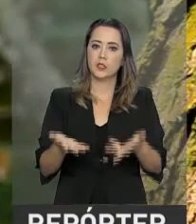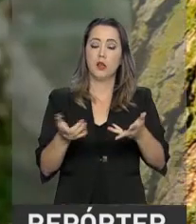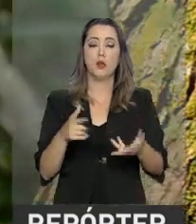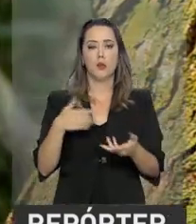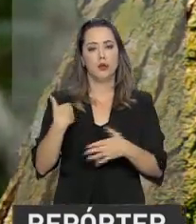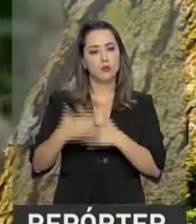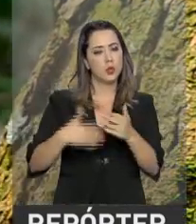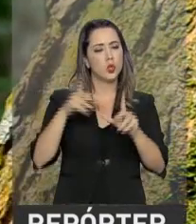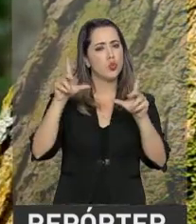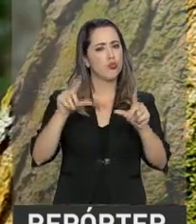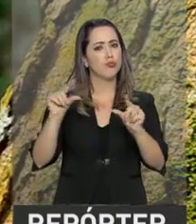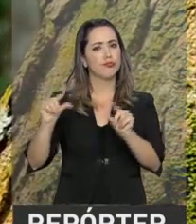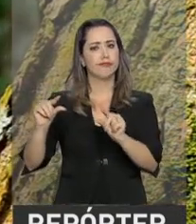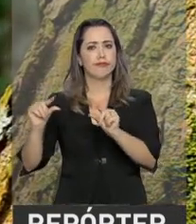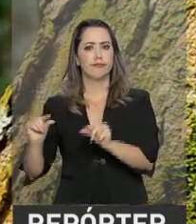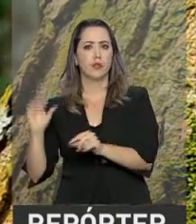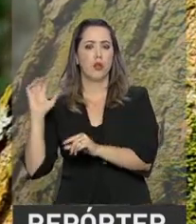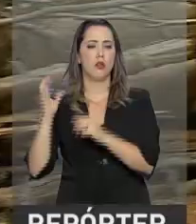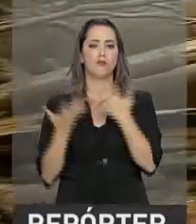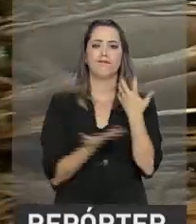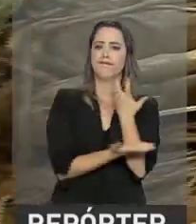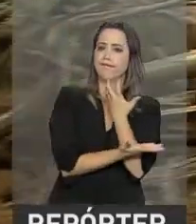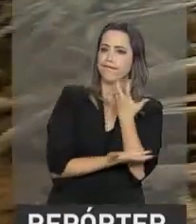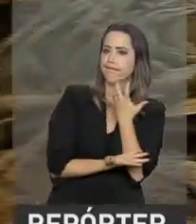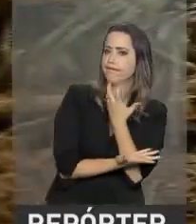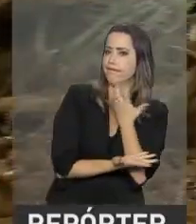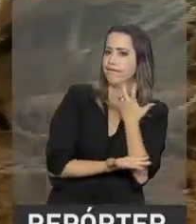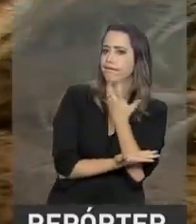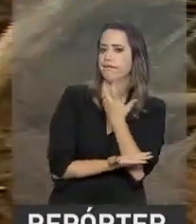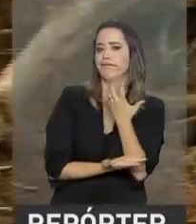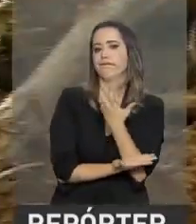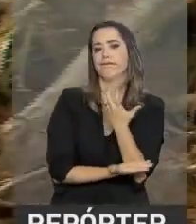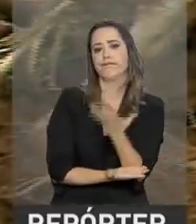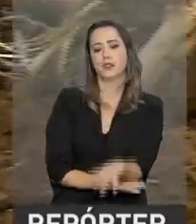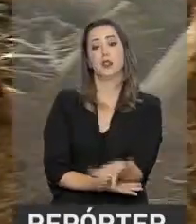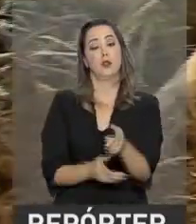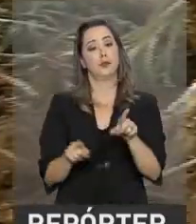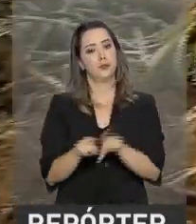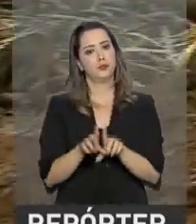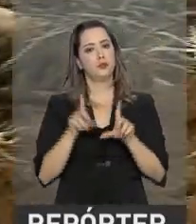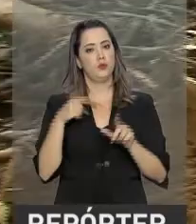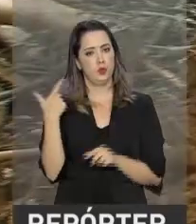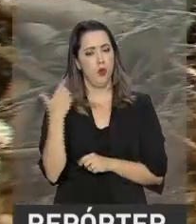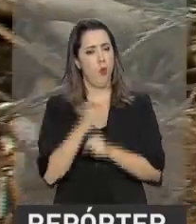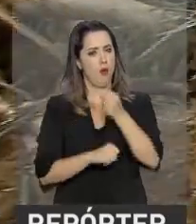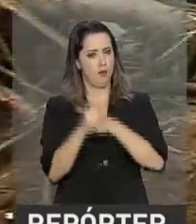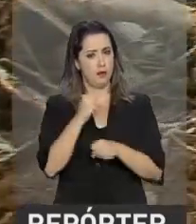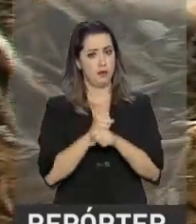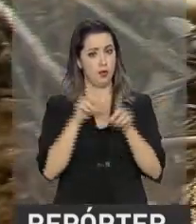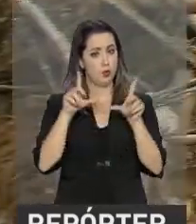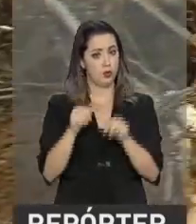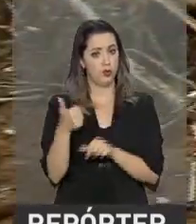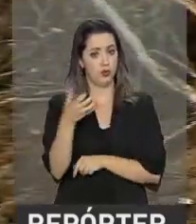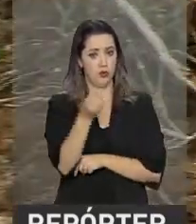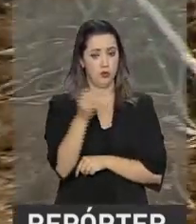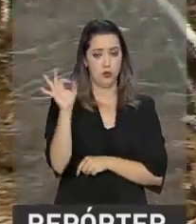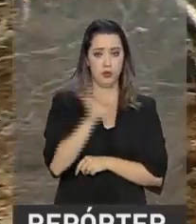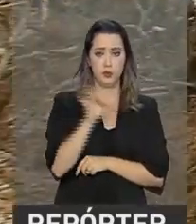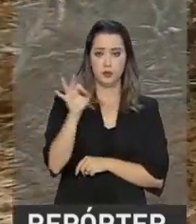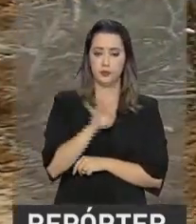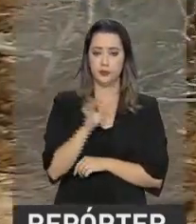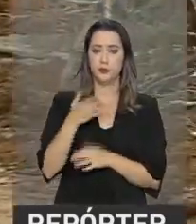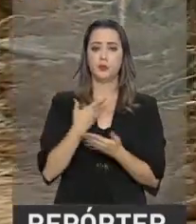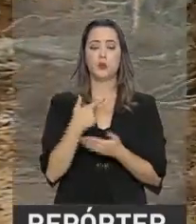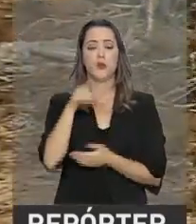manter o ritmo de queda do desmatamento em 2017 foi registrada redução de 16 por cento do desmatamento